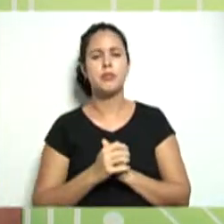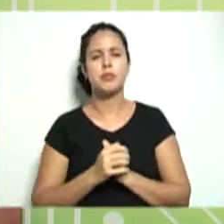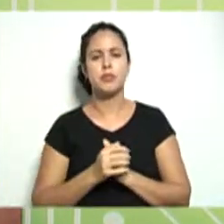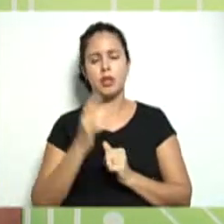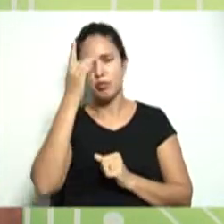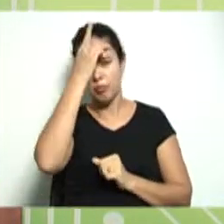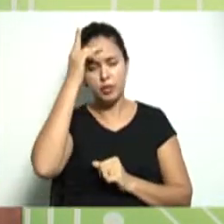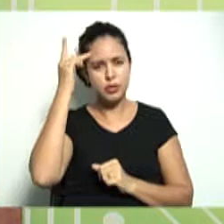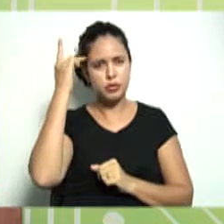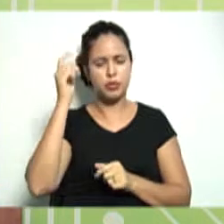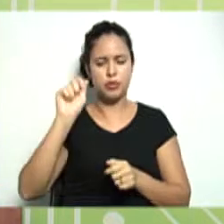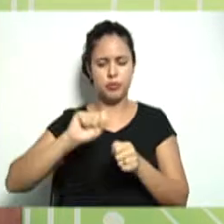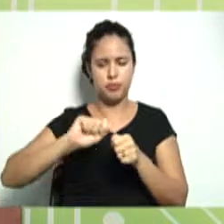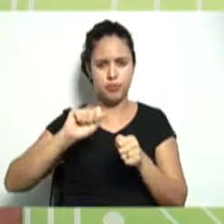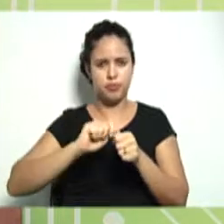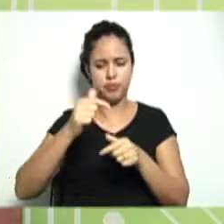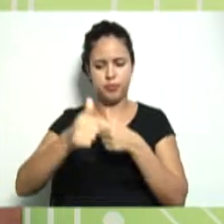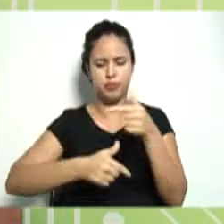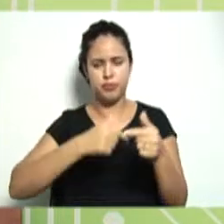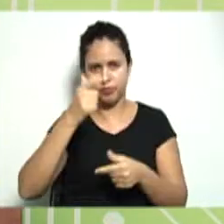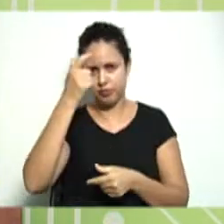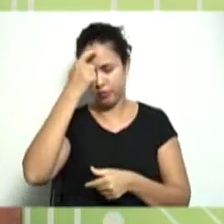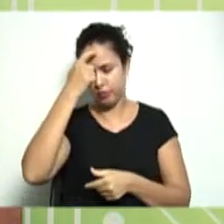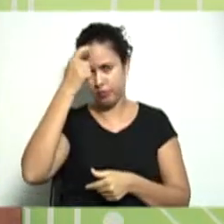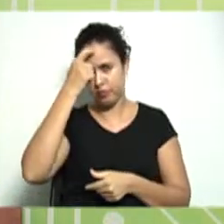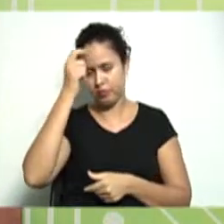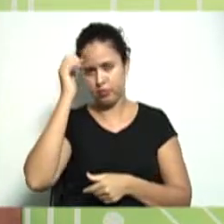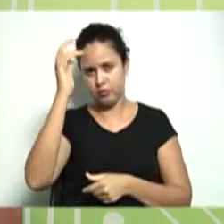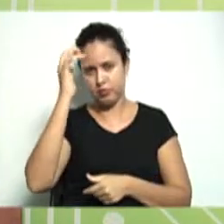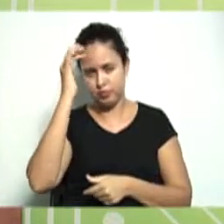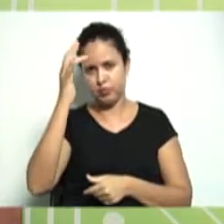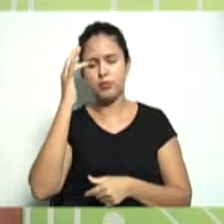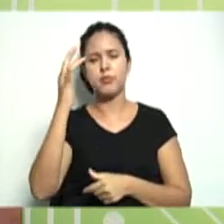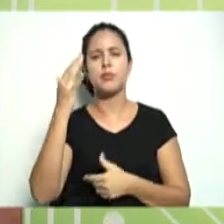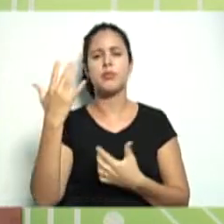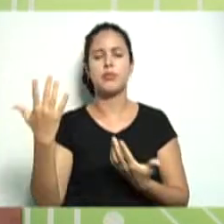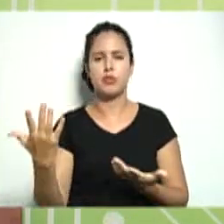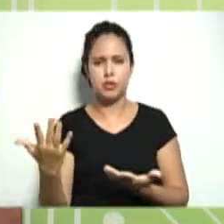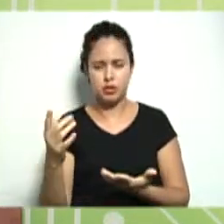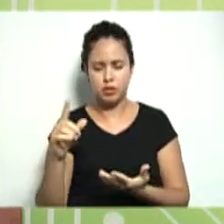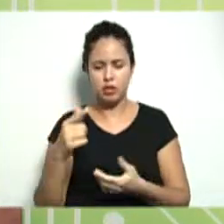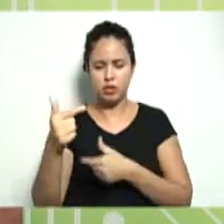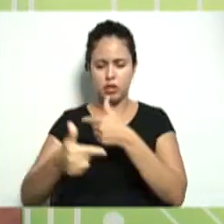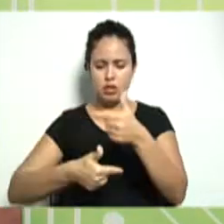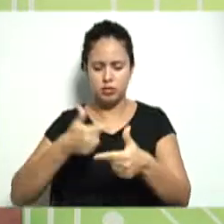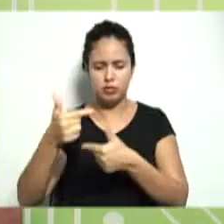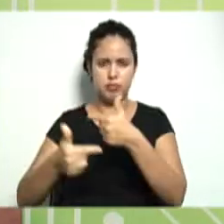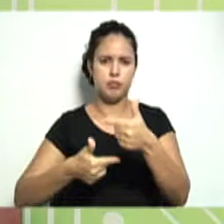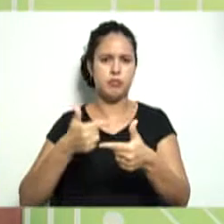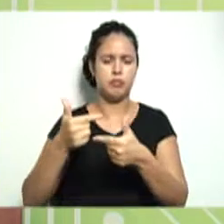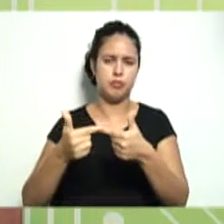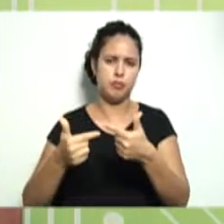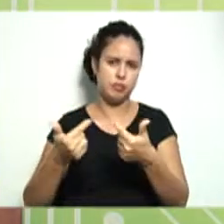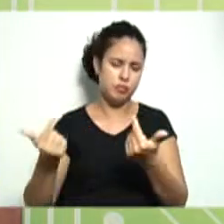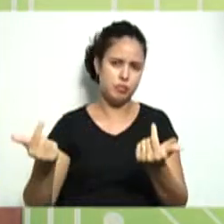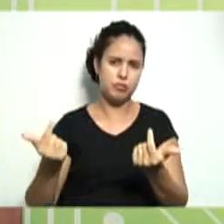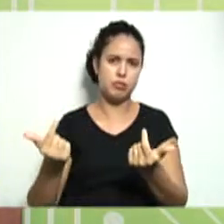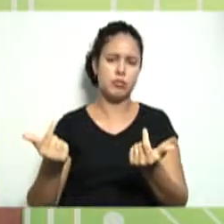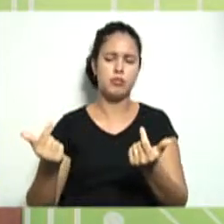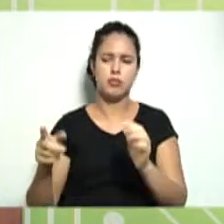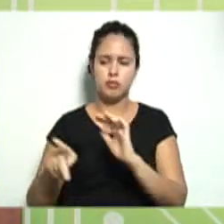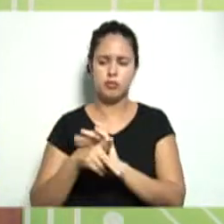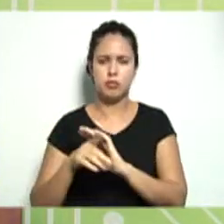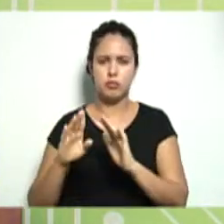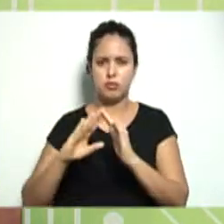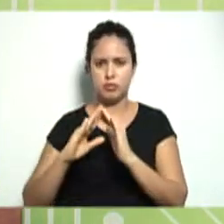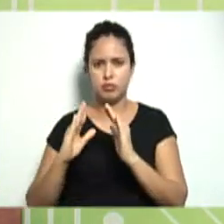trabalho intelectual, a forma de educar era aquela, além da educação, né, comum de casa,